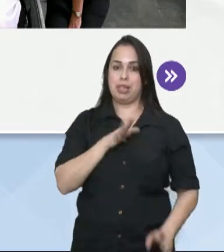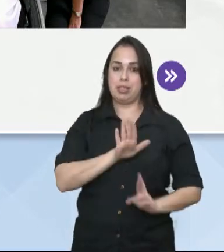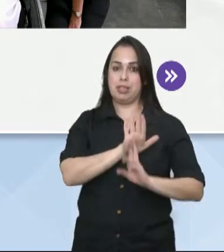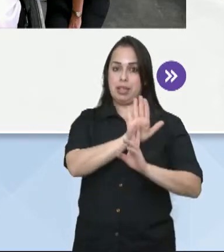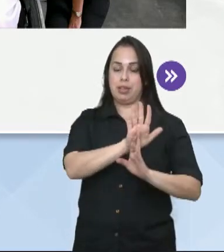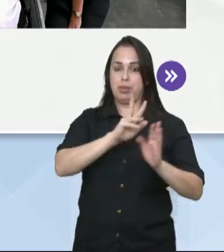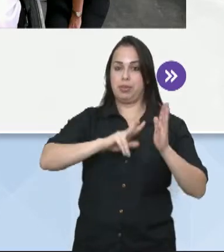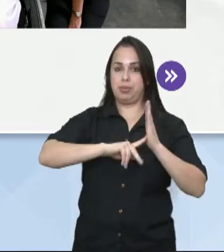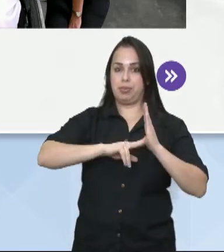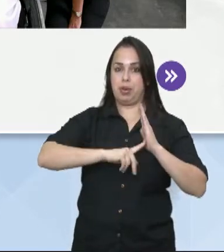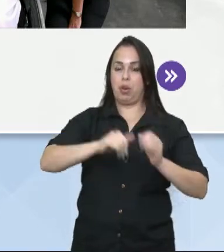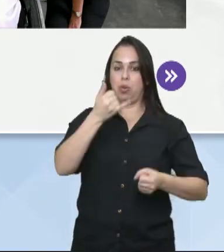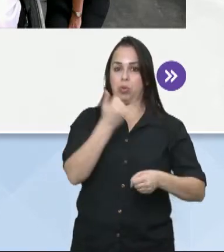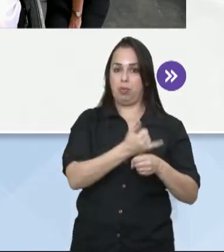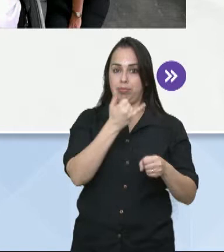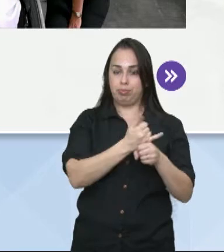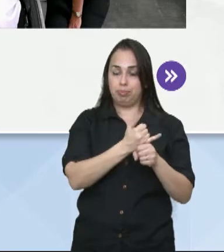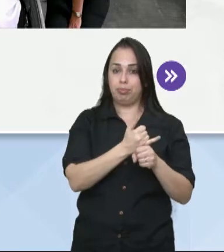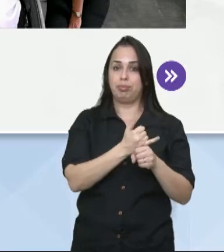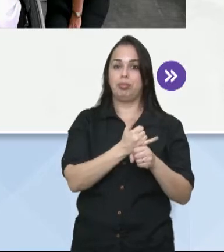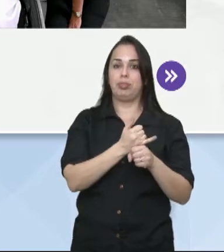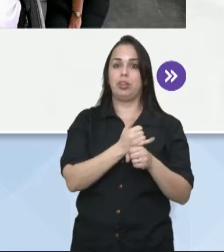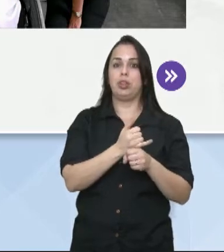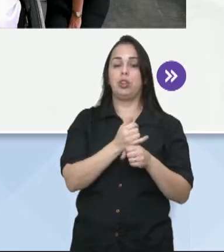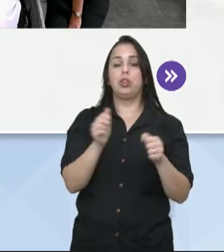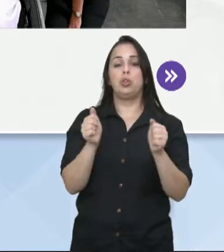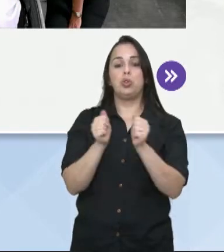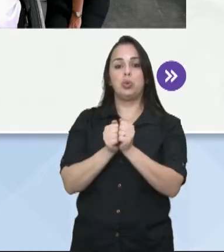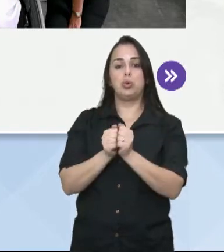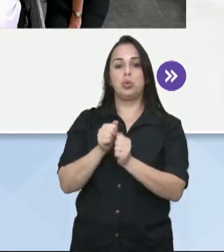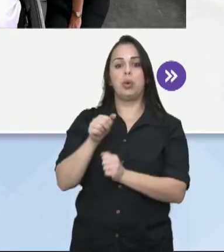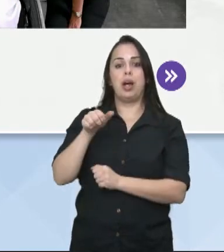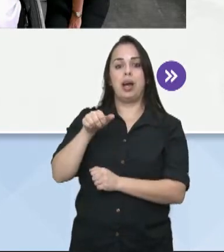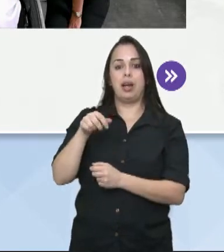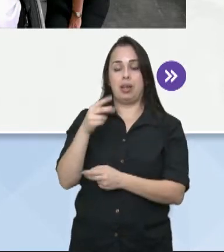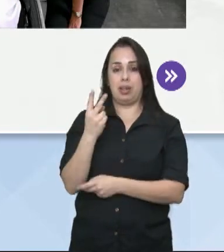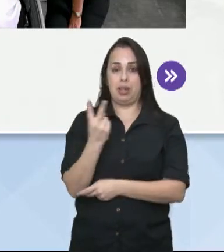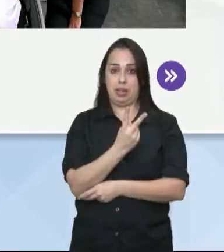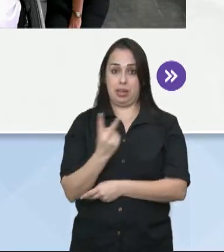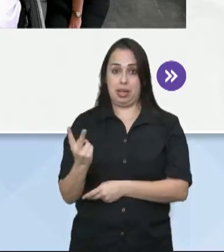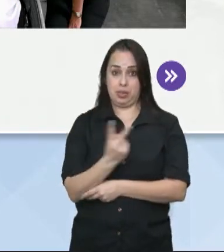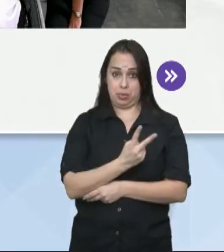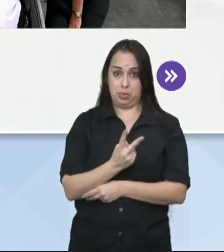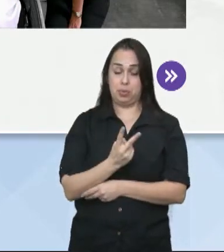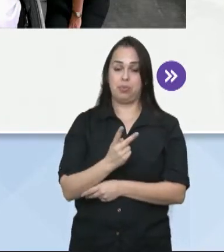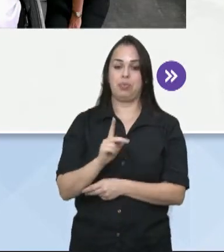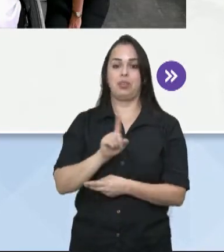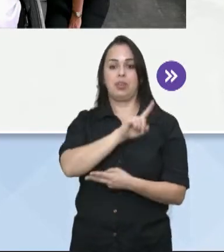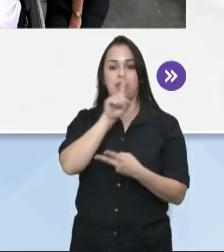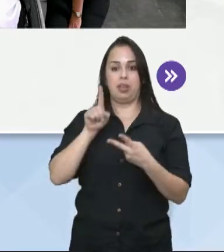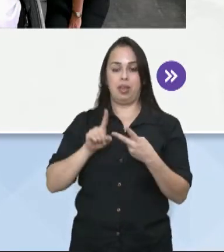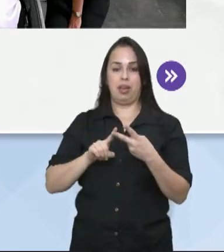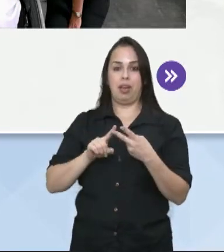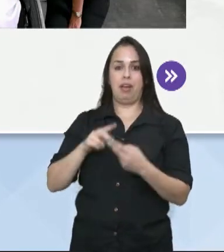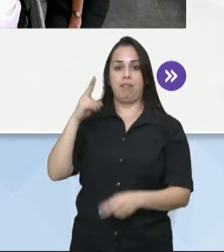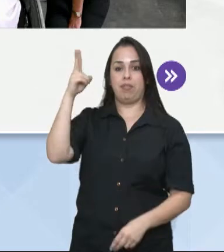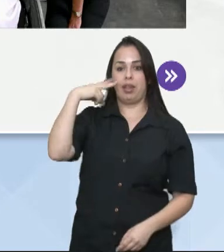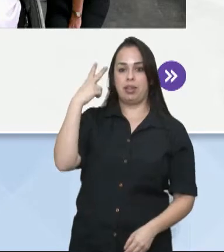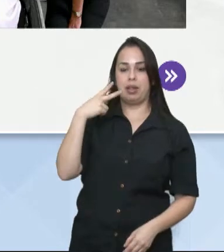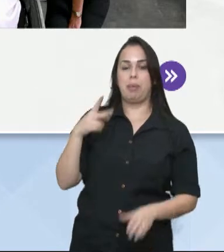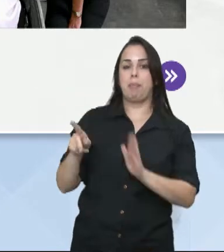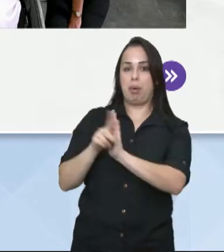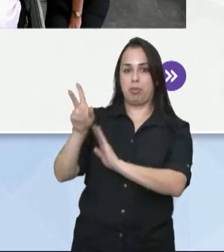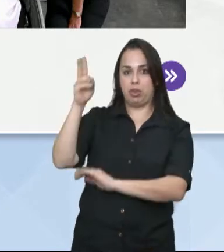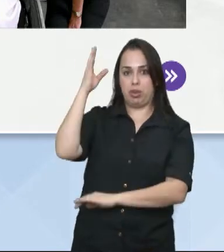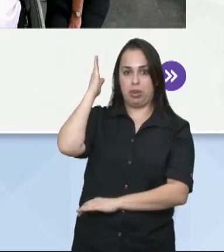do Sindicato dos Metalúrgicos, junto com a Ana Estela e com a Lu Alckmin. Aqui a nossa vereadora de